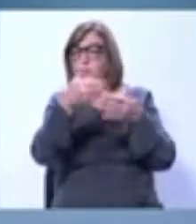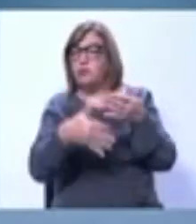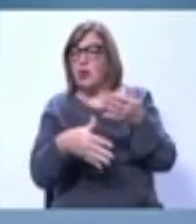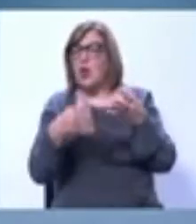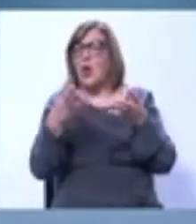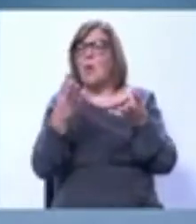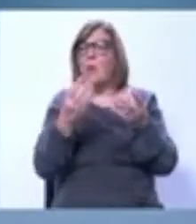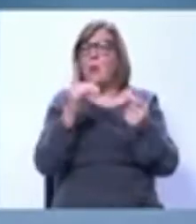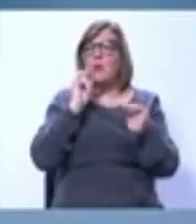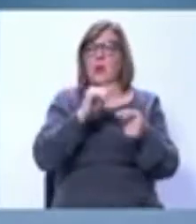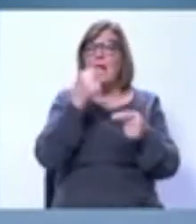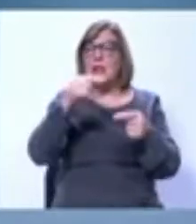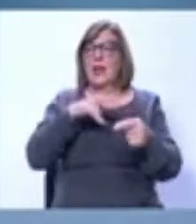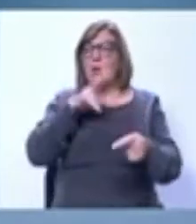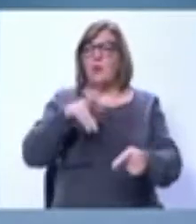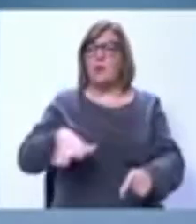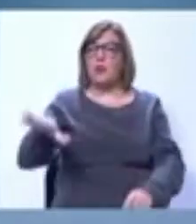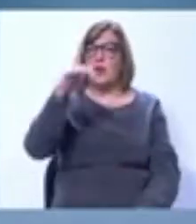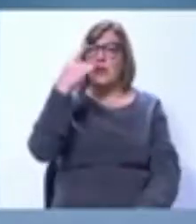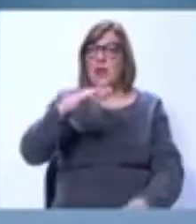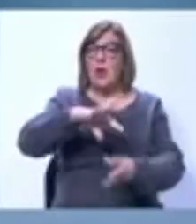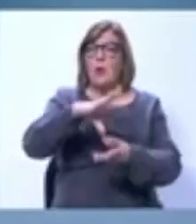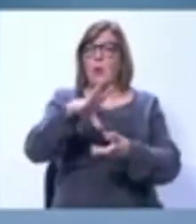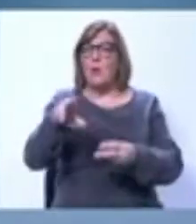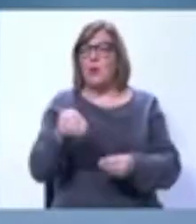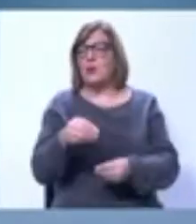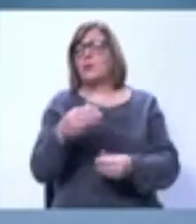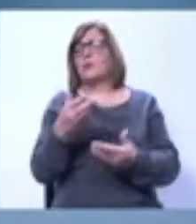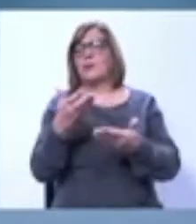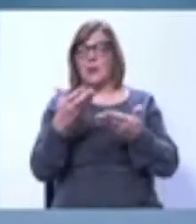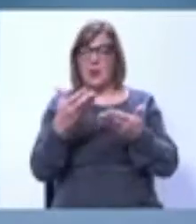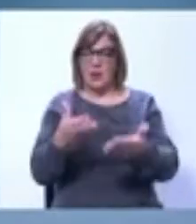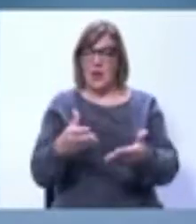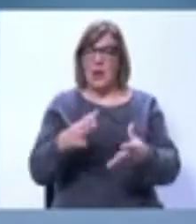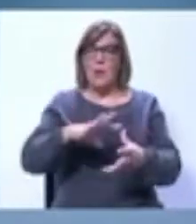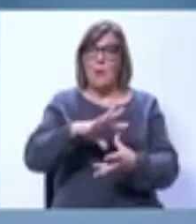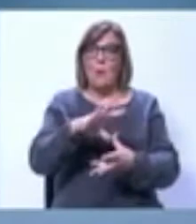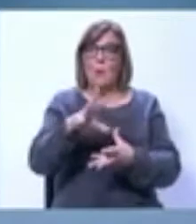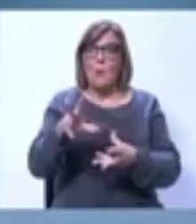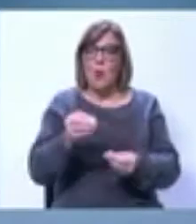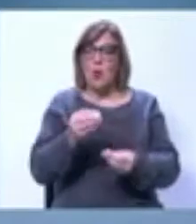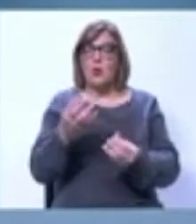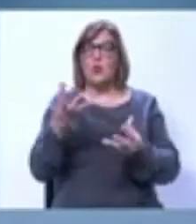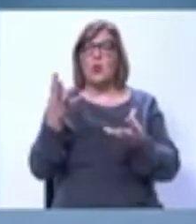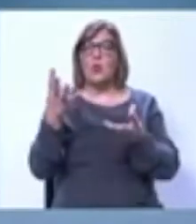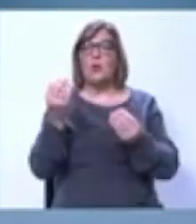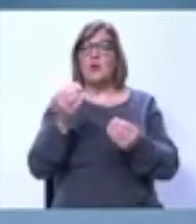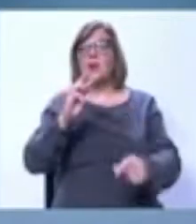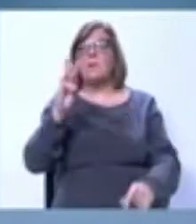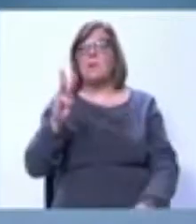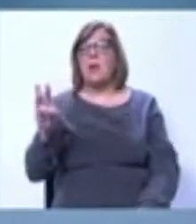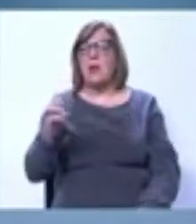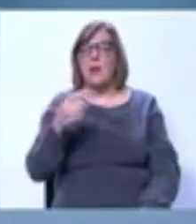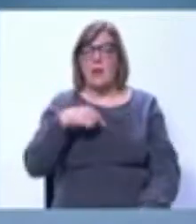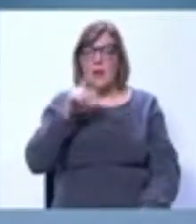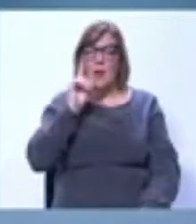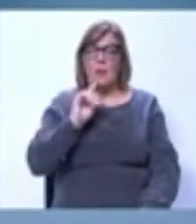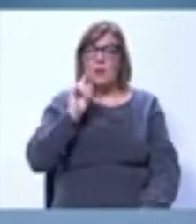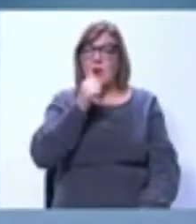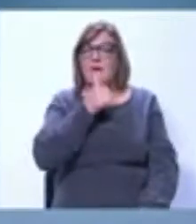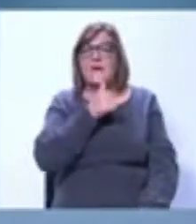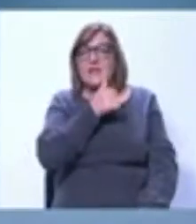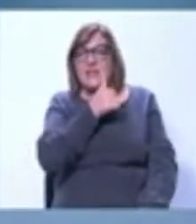susanas que existem neste país que existem em todo o mundo e são mundialmente muitíssimos milhões de mulheres que